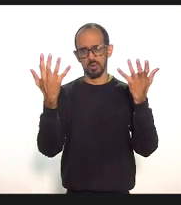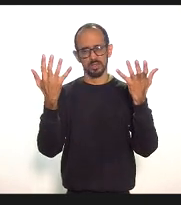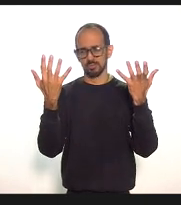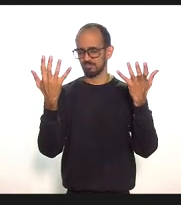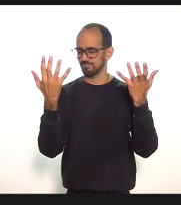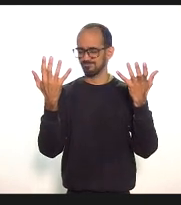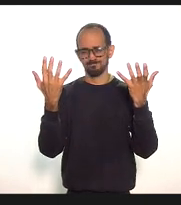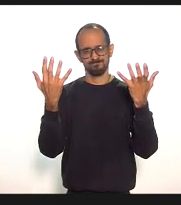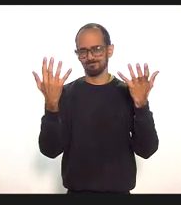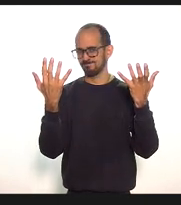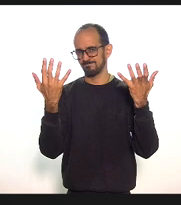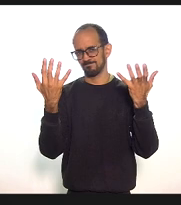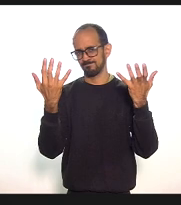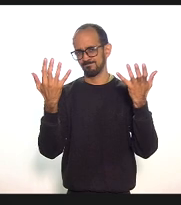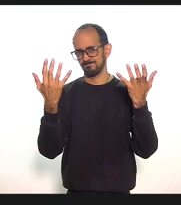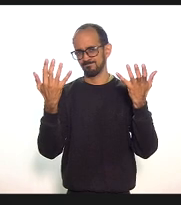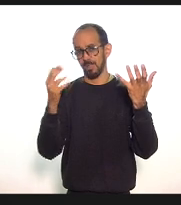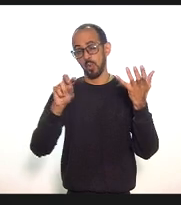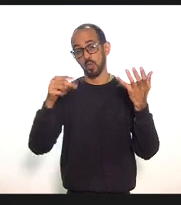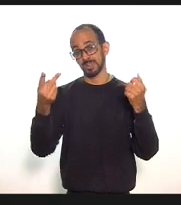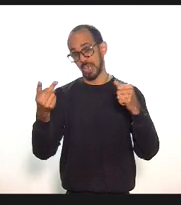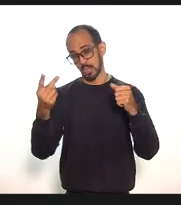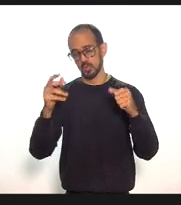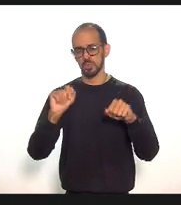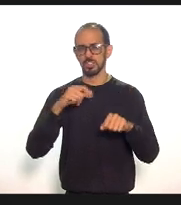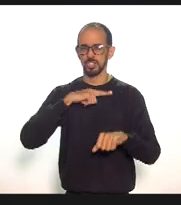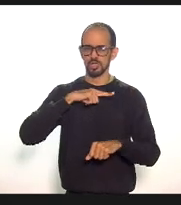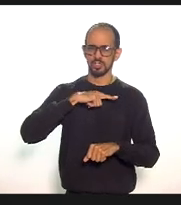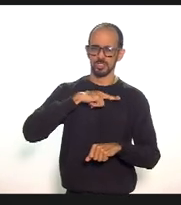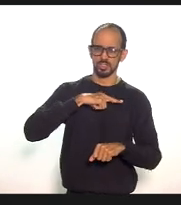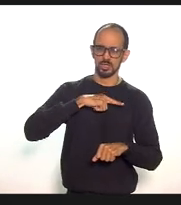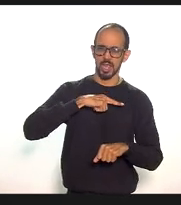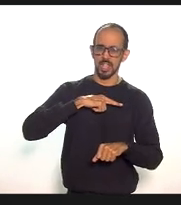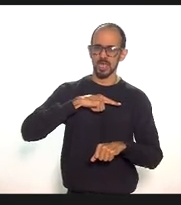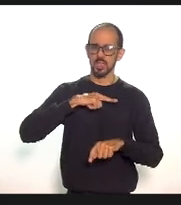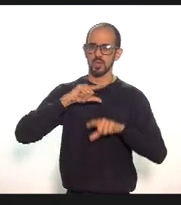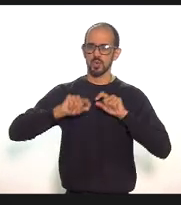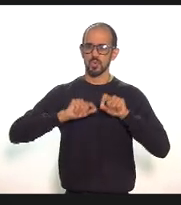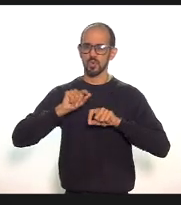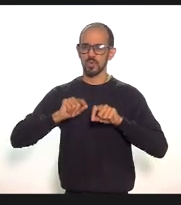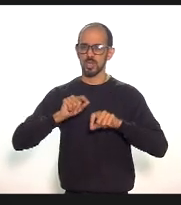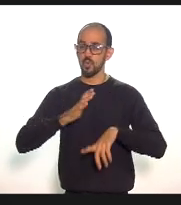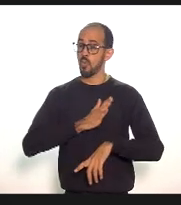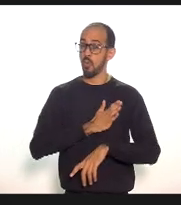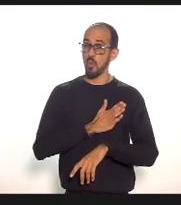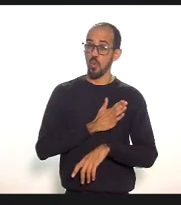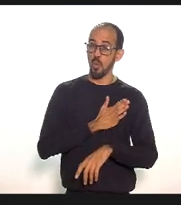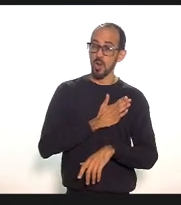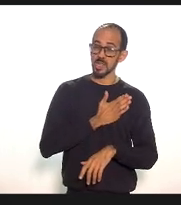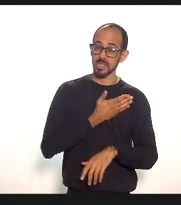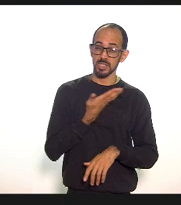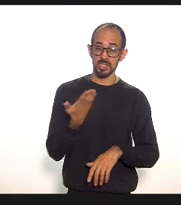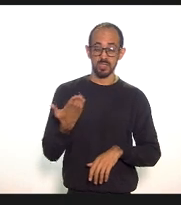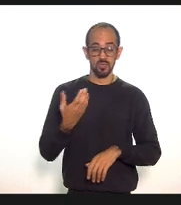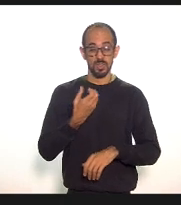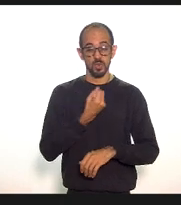contrário. O Brasil, ele detém um pavoroso recorde, né? Ele